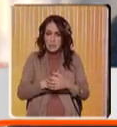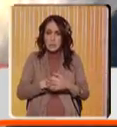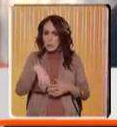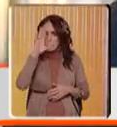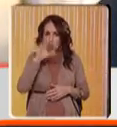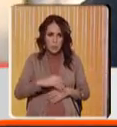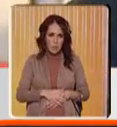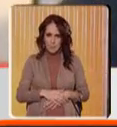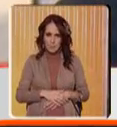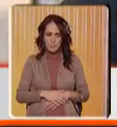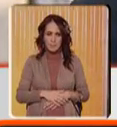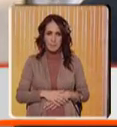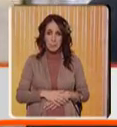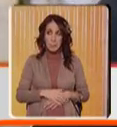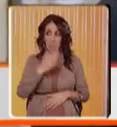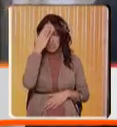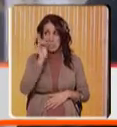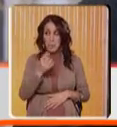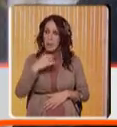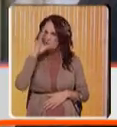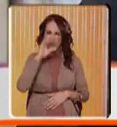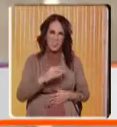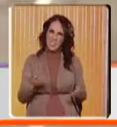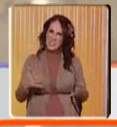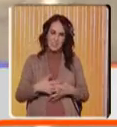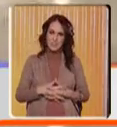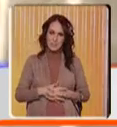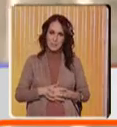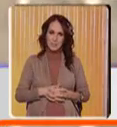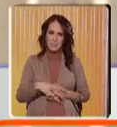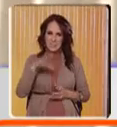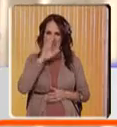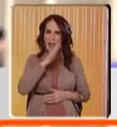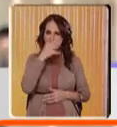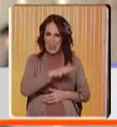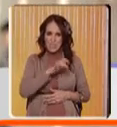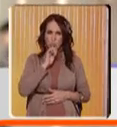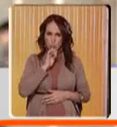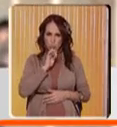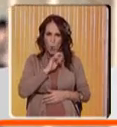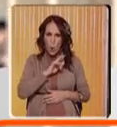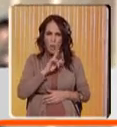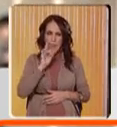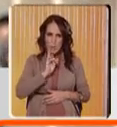Não tenho ideia nenhuma, penso que não, mas não sei. Sobre isso, não sei. Se pode ser alérgica,